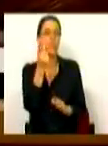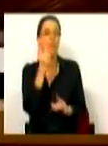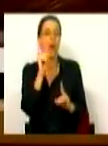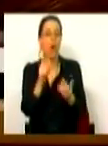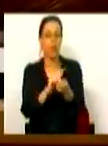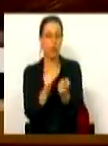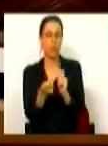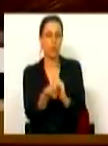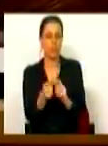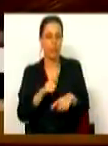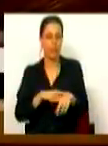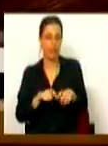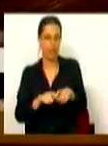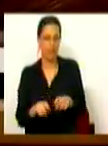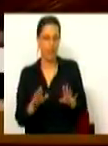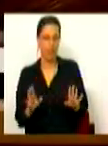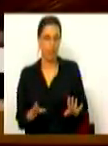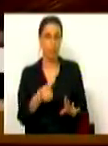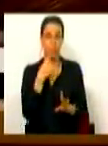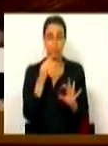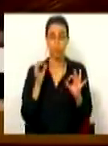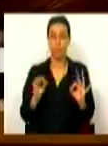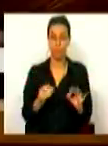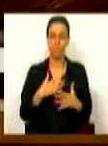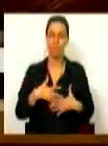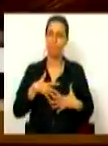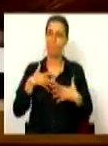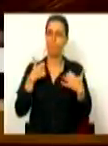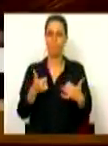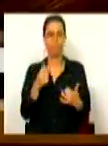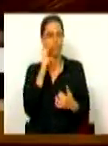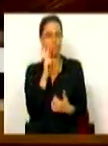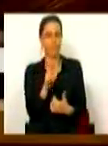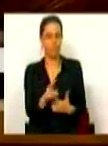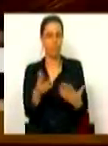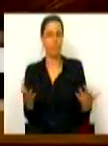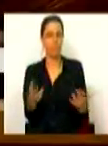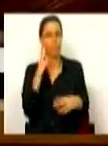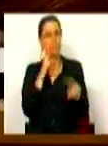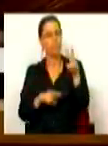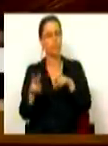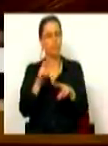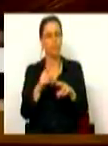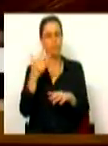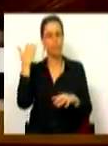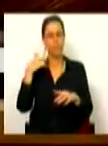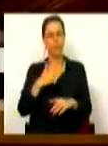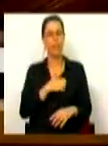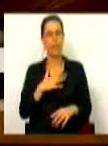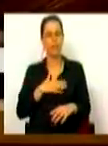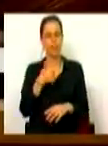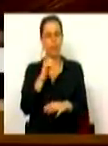transformadas neste período. E confesso que foi gratificante encontrar, numa visita feita há dias a uma empresa